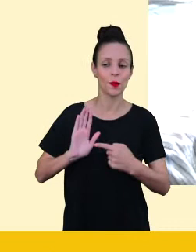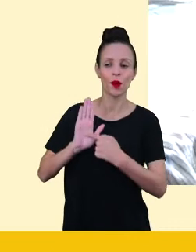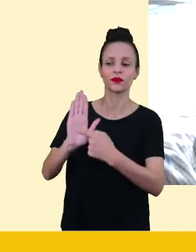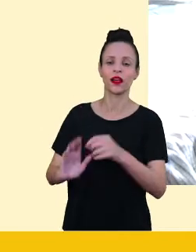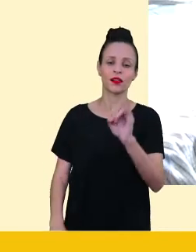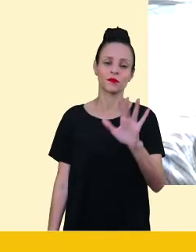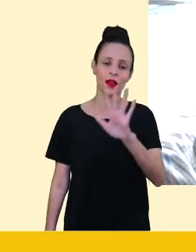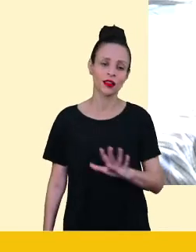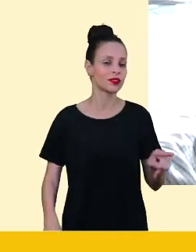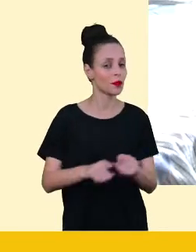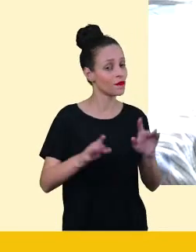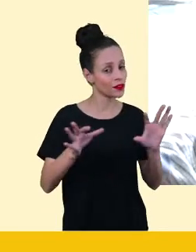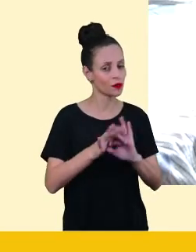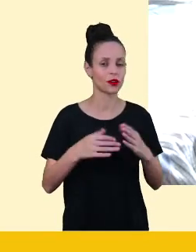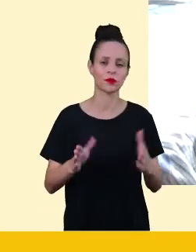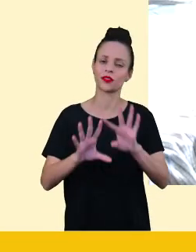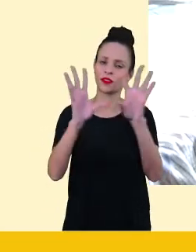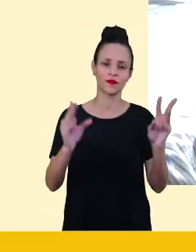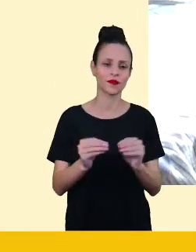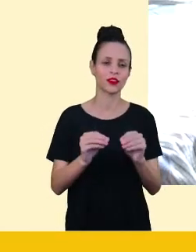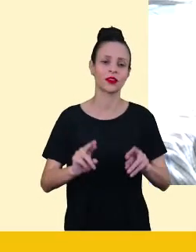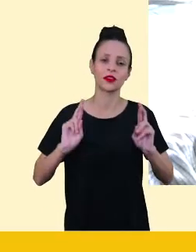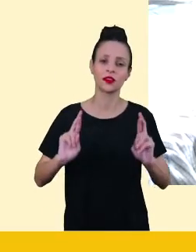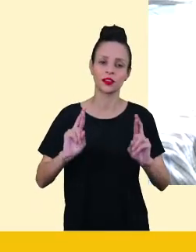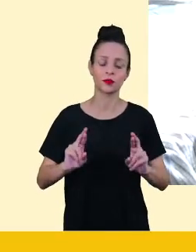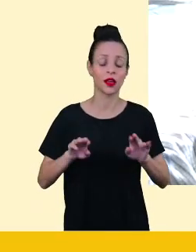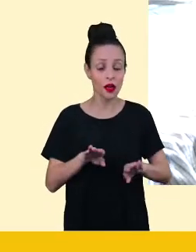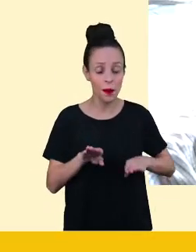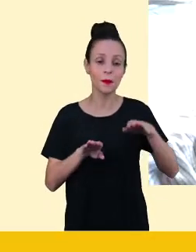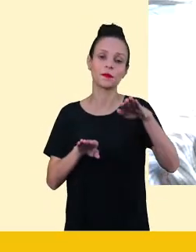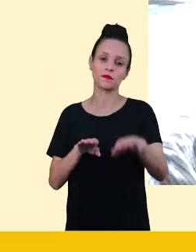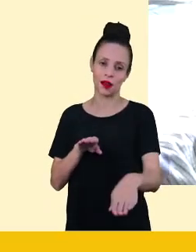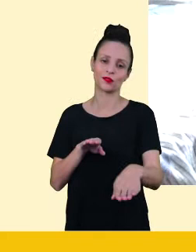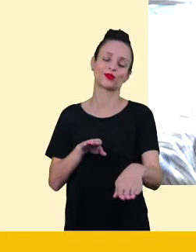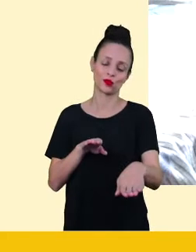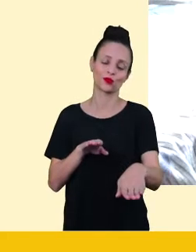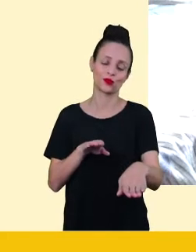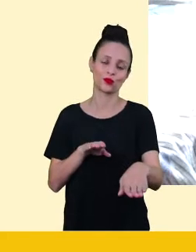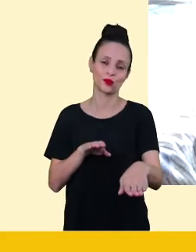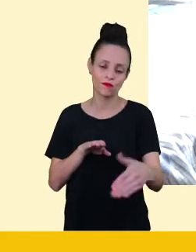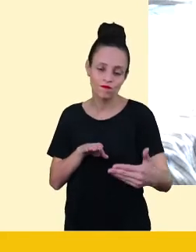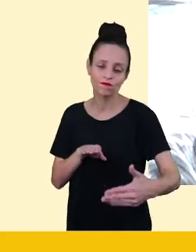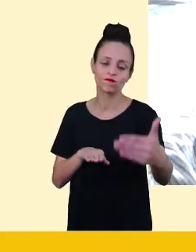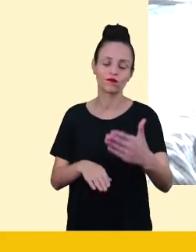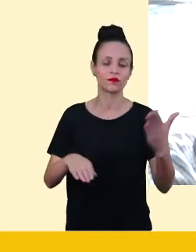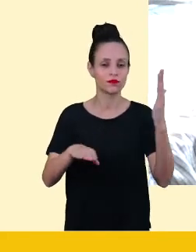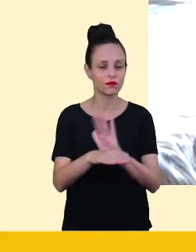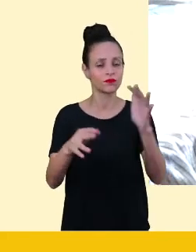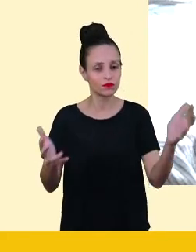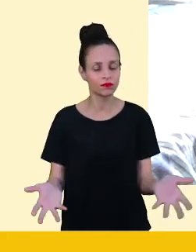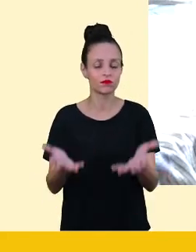com as imagens fazia parte disso, mas enfim, esperamos que tenha sido um passo à frente, né?